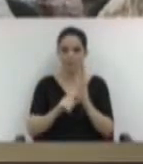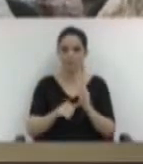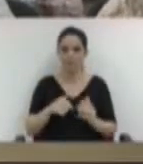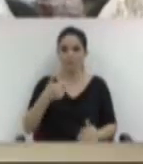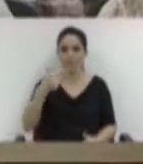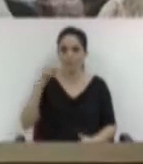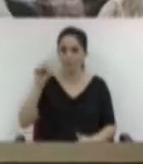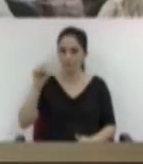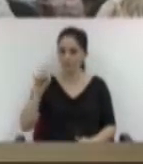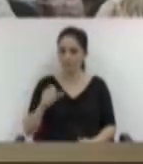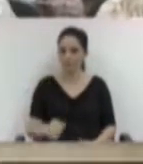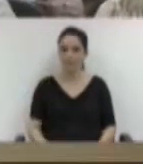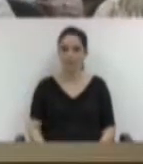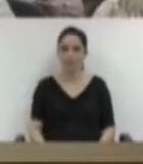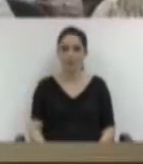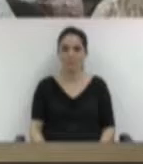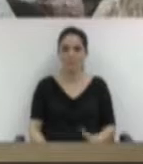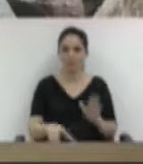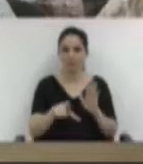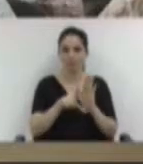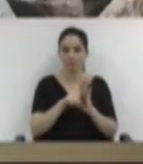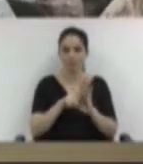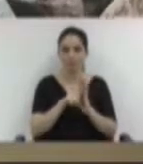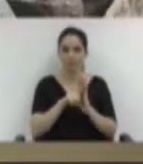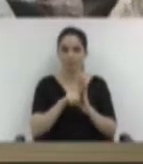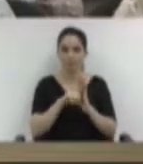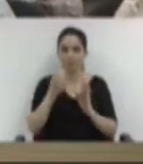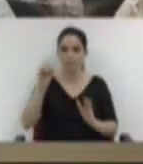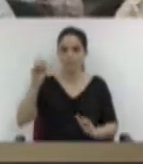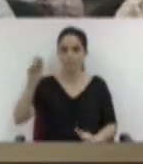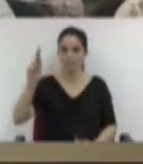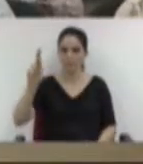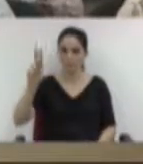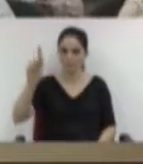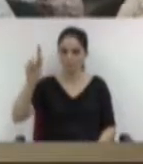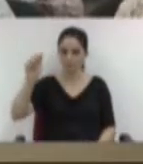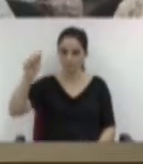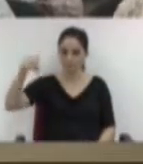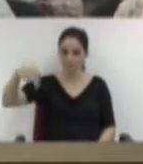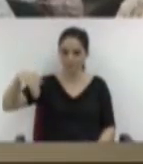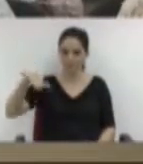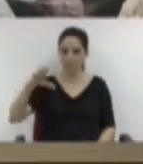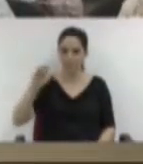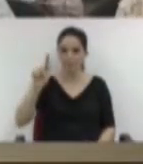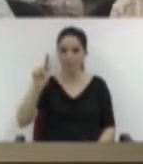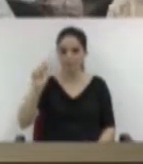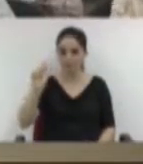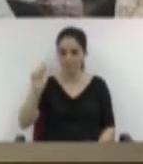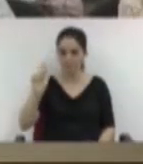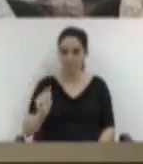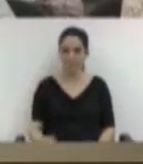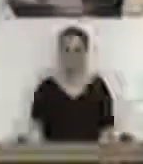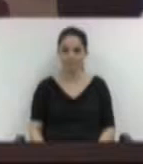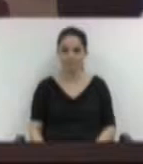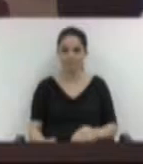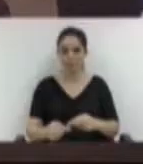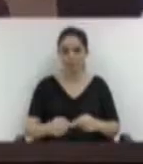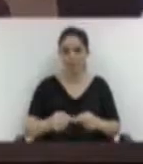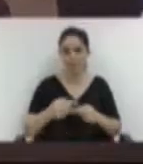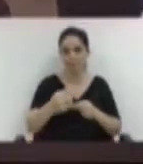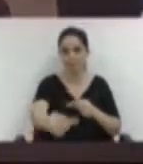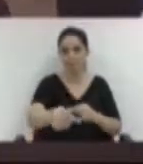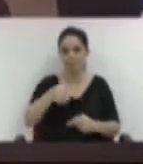28º da Lei Orgânica do Município, a fim de requerer respeitosamente a prorrogação do prazo de